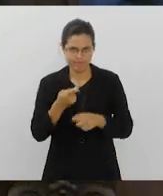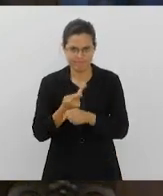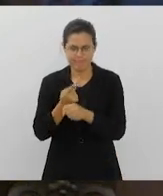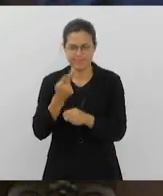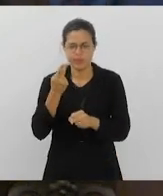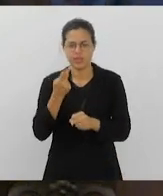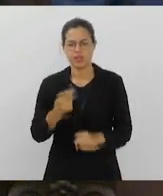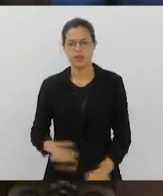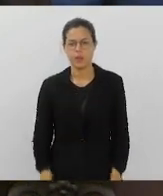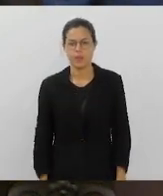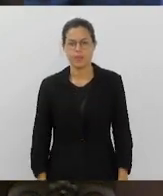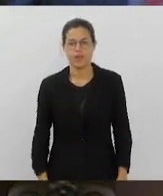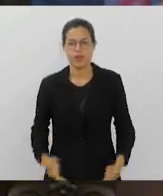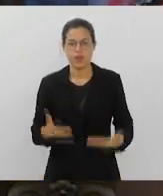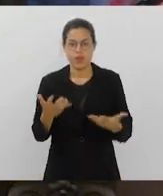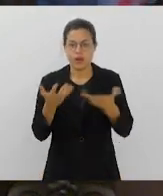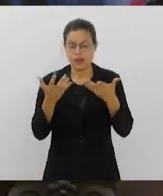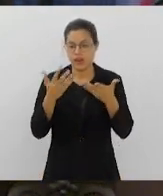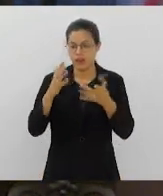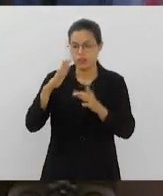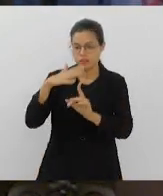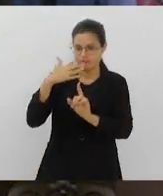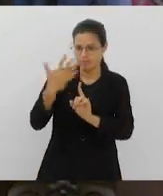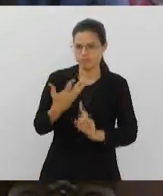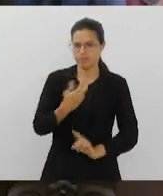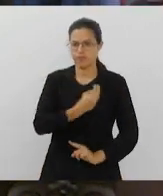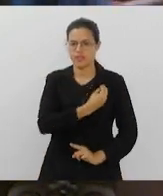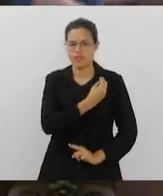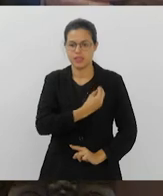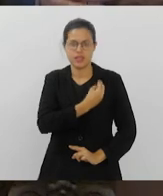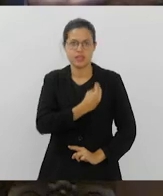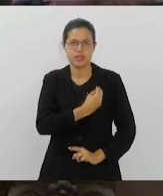Quero saudar a presença e chamar